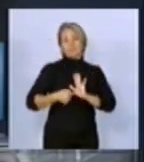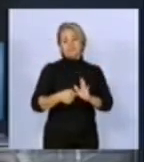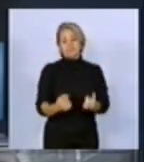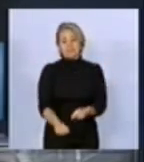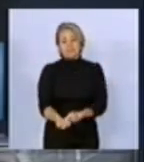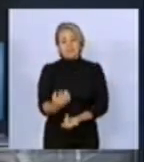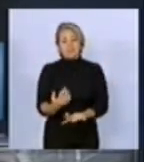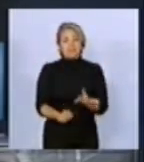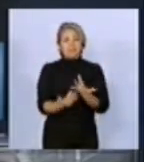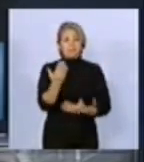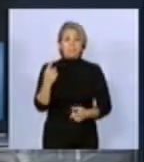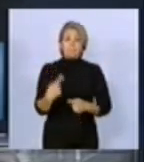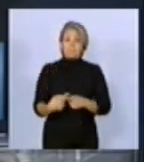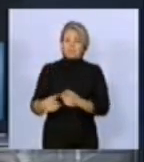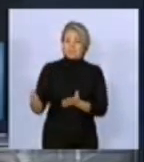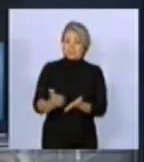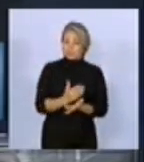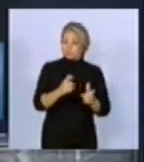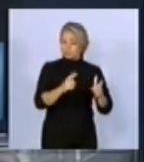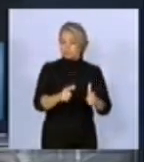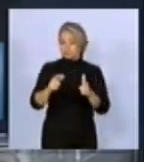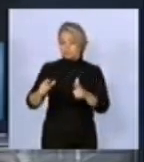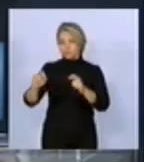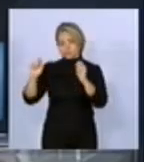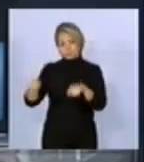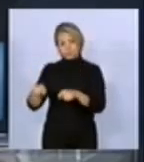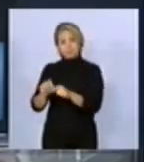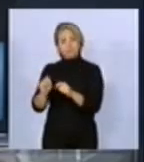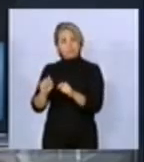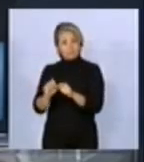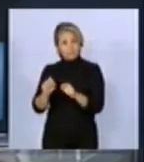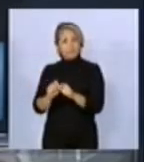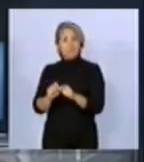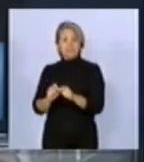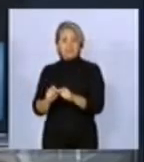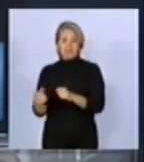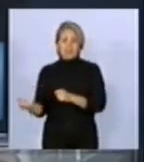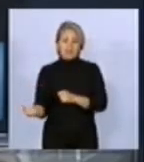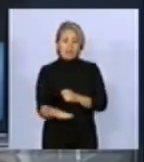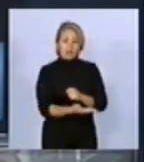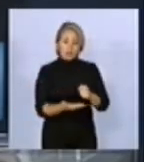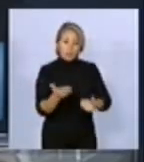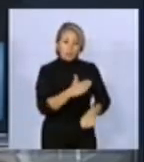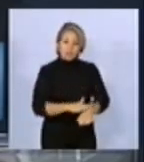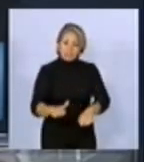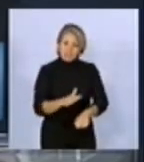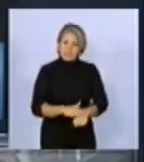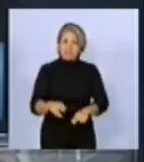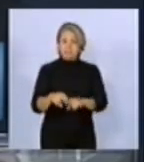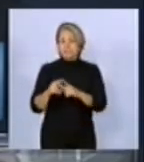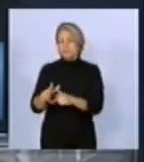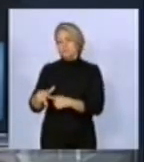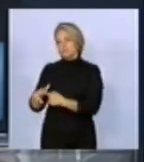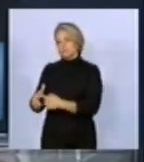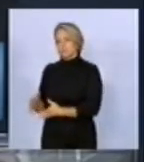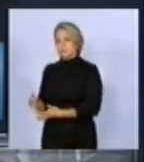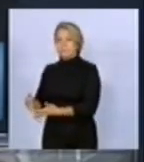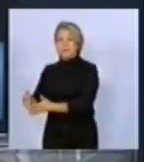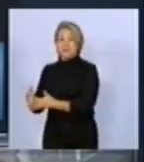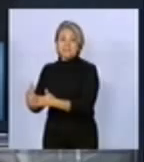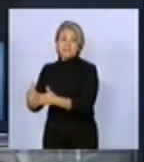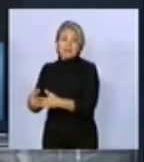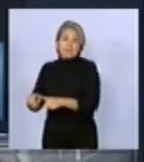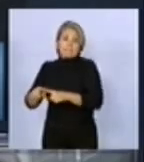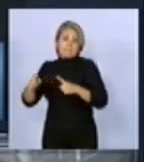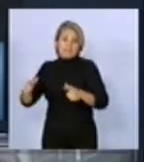porque em muitas áreas pode-se realizar a colheita da cana crua mecânica no entanto Nem